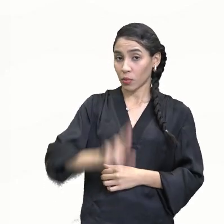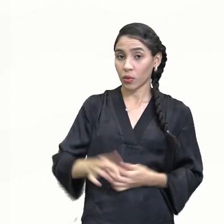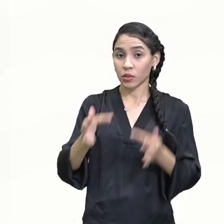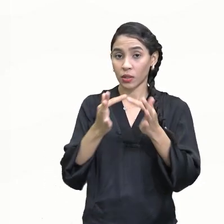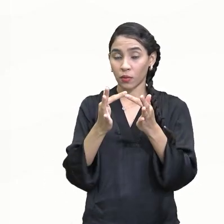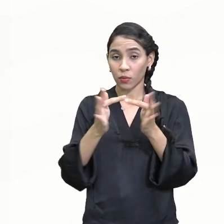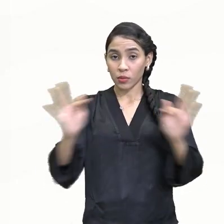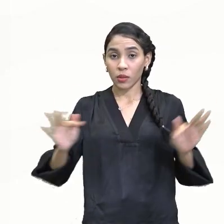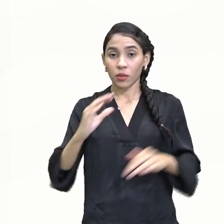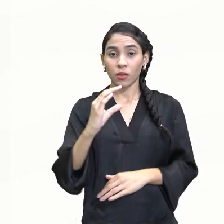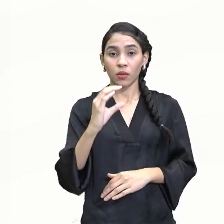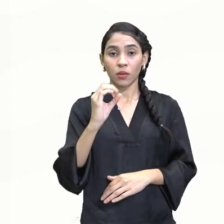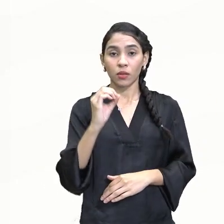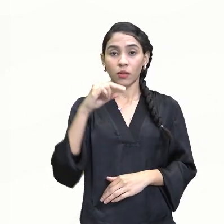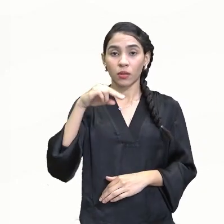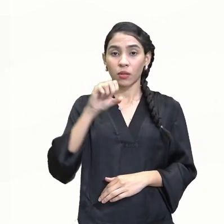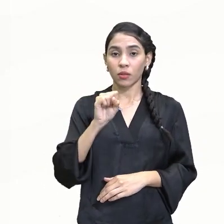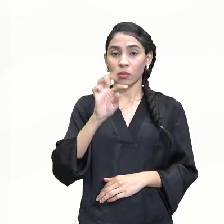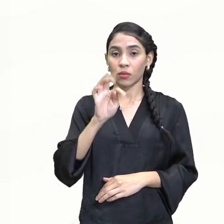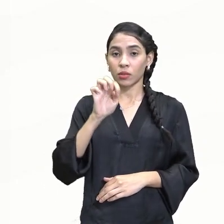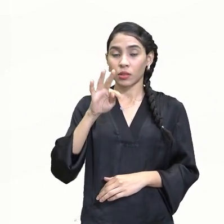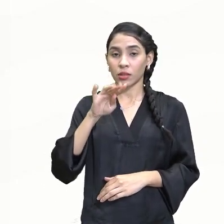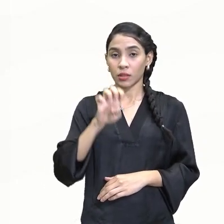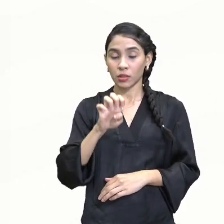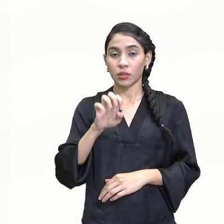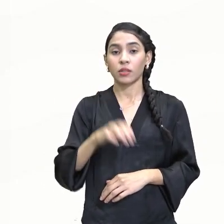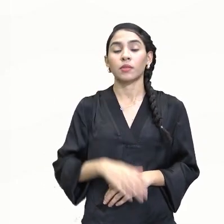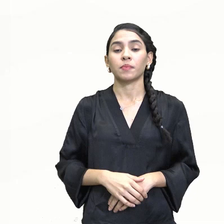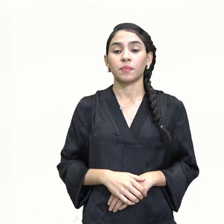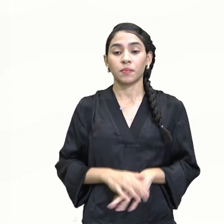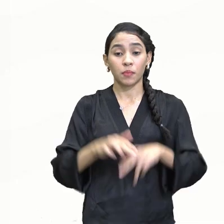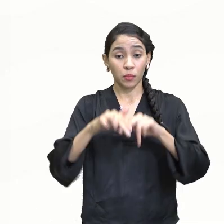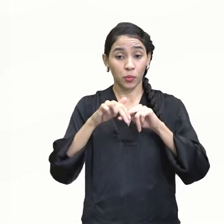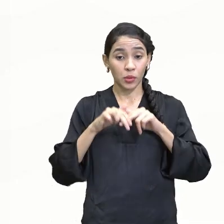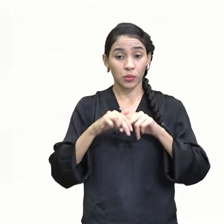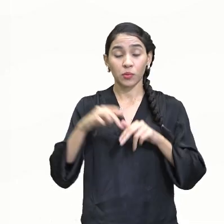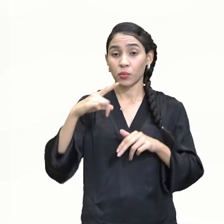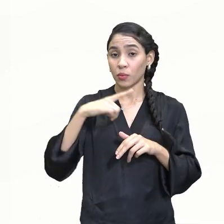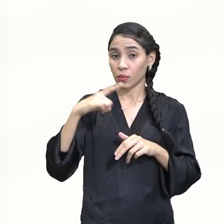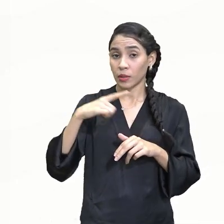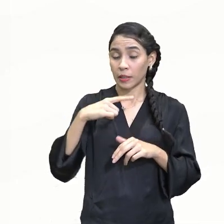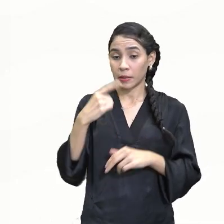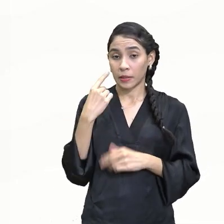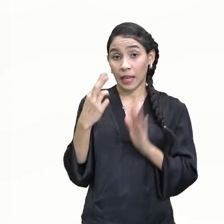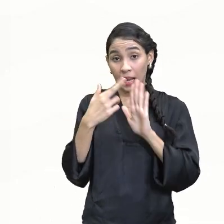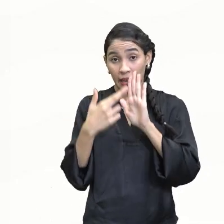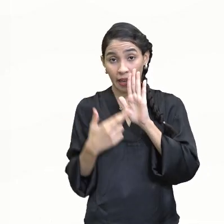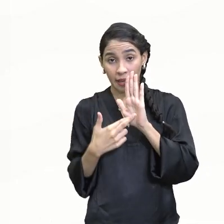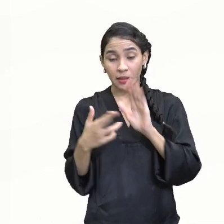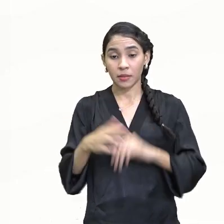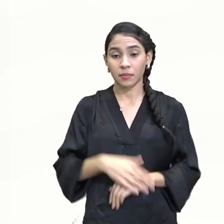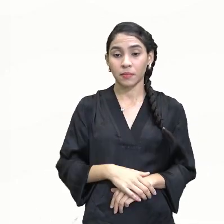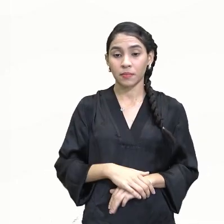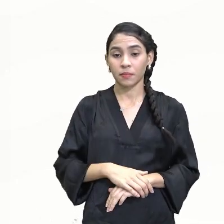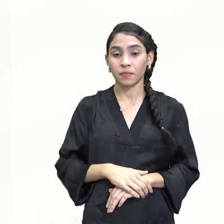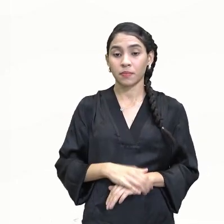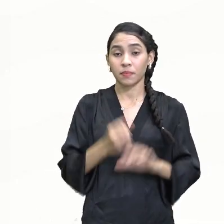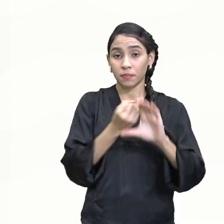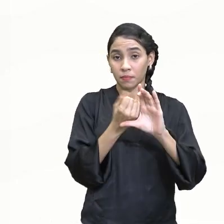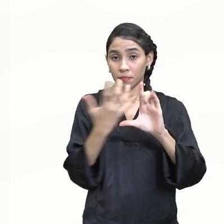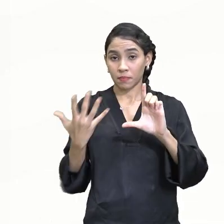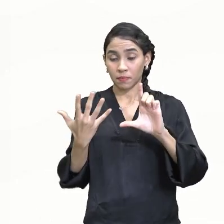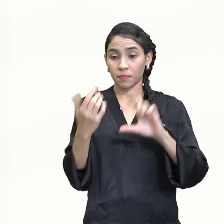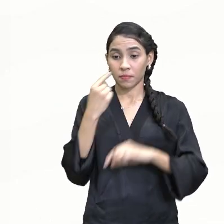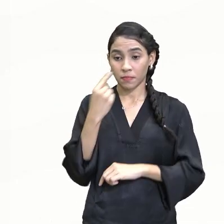função constante, né? Uma função afim. Por isso que temos essa restrição. Então, a forma algébrica dela é f